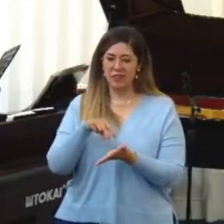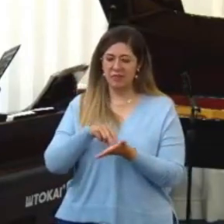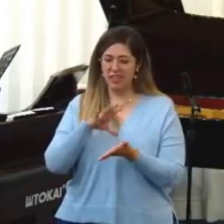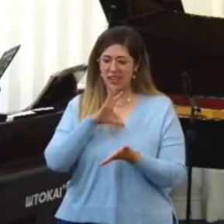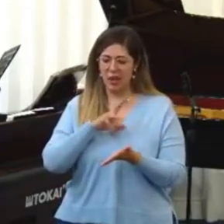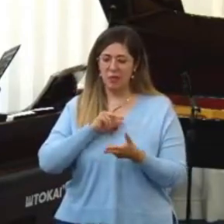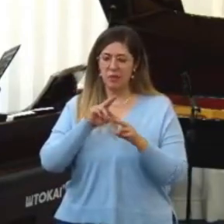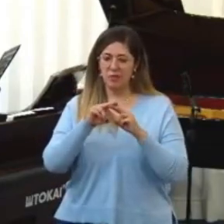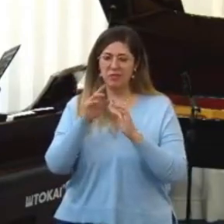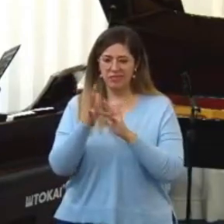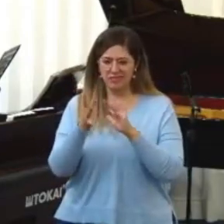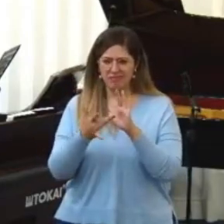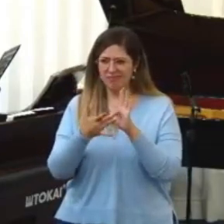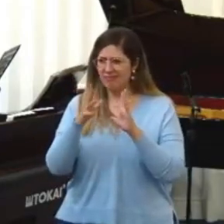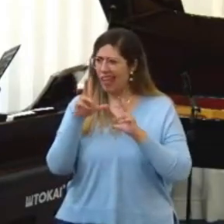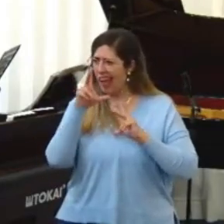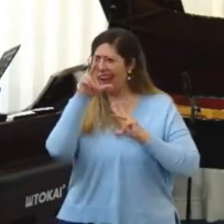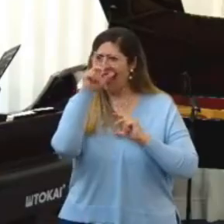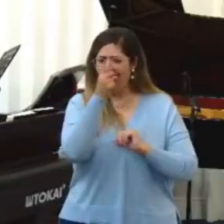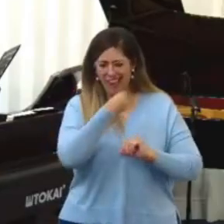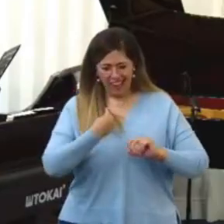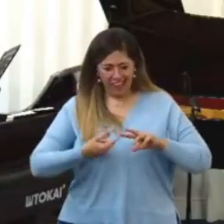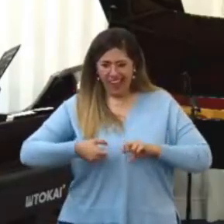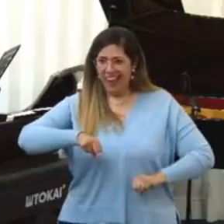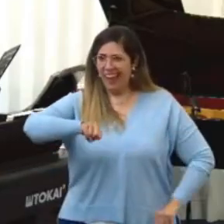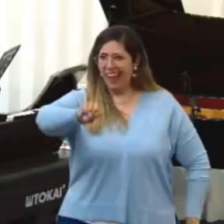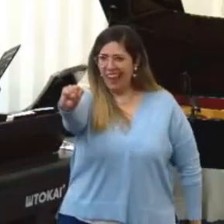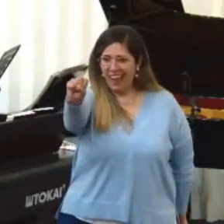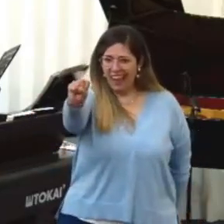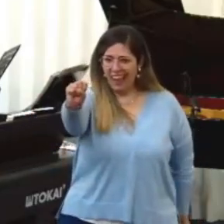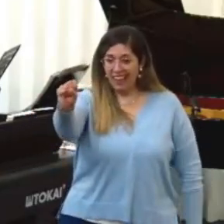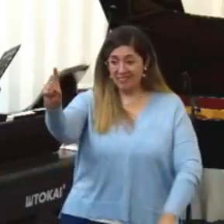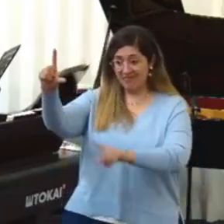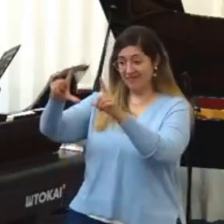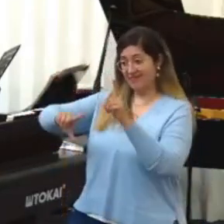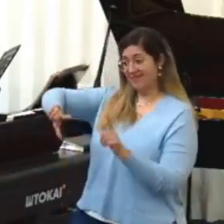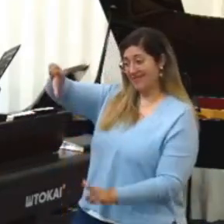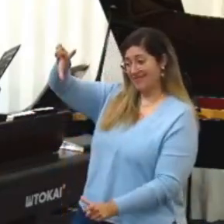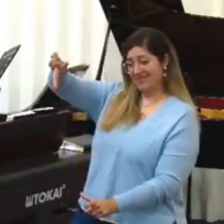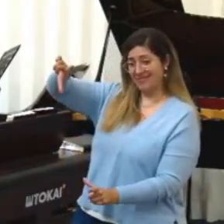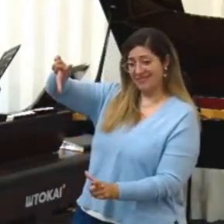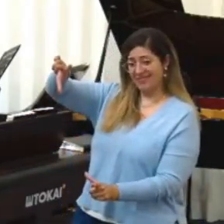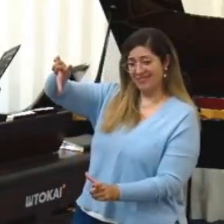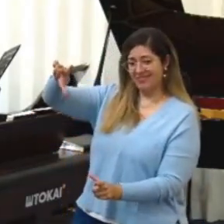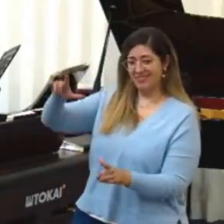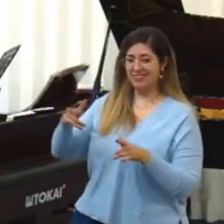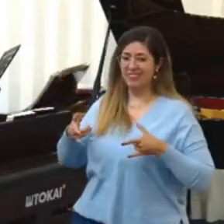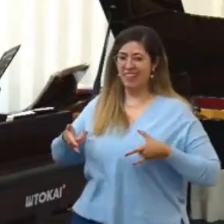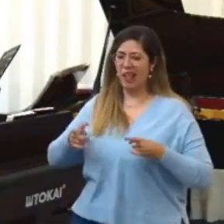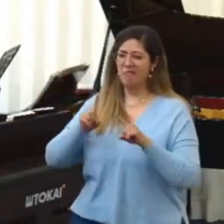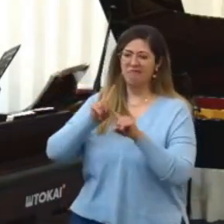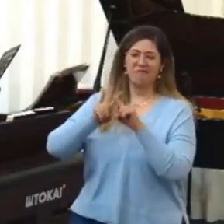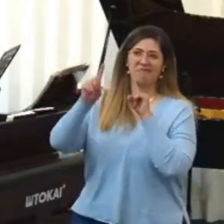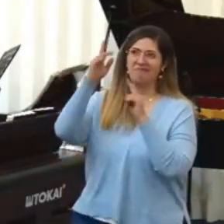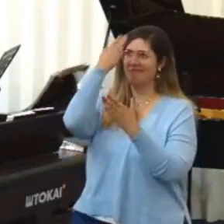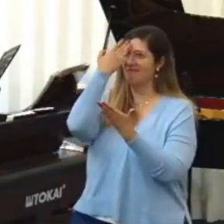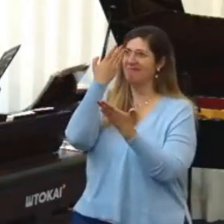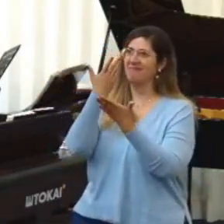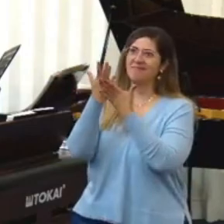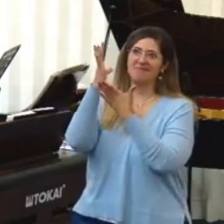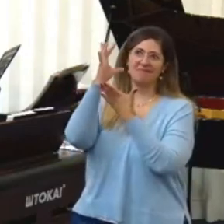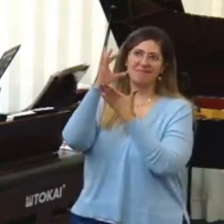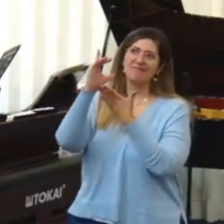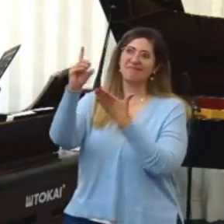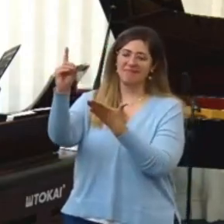Porque a força não está num super-herói que ele olha lá na parede do seu quarto. Está no Deus que ele conhece.